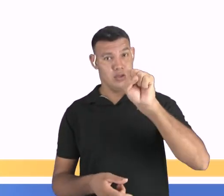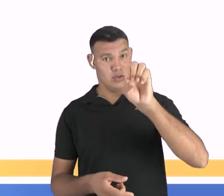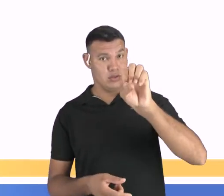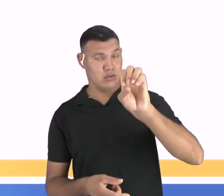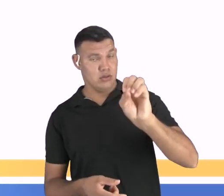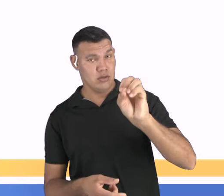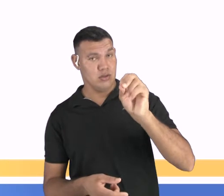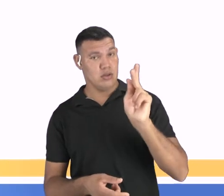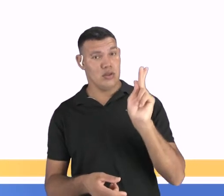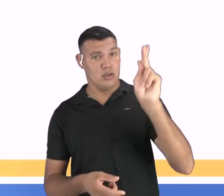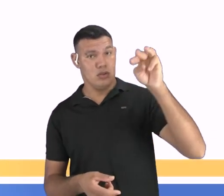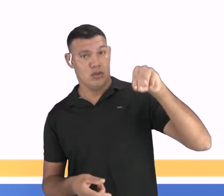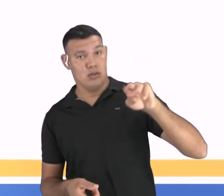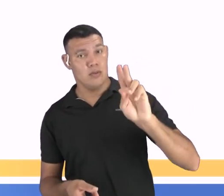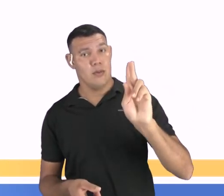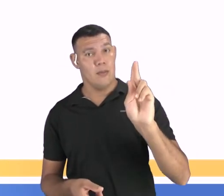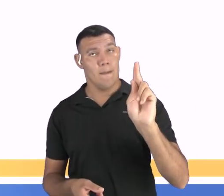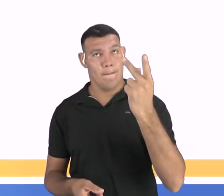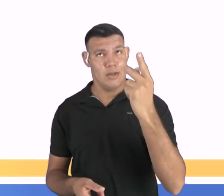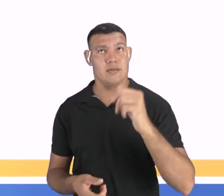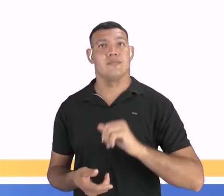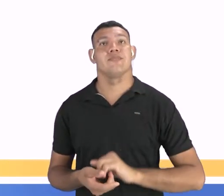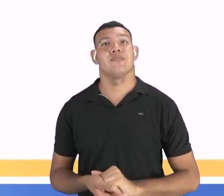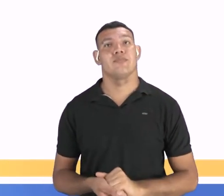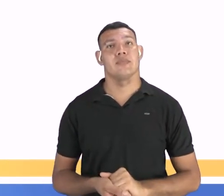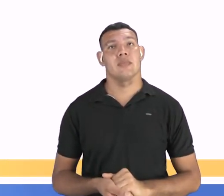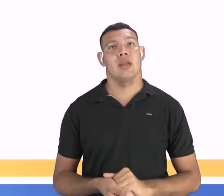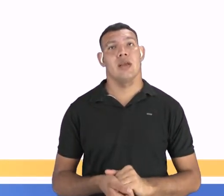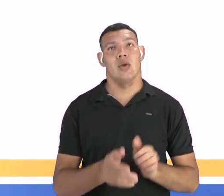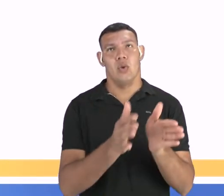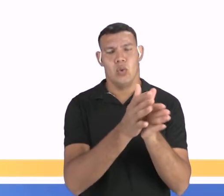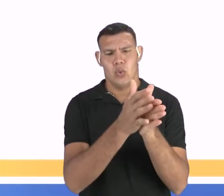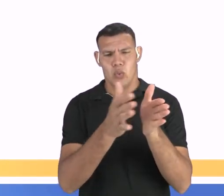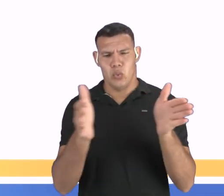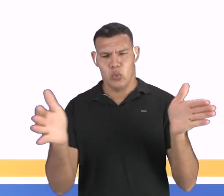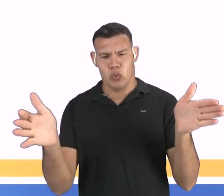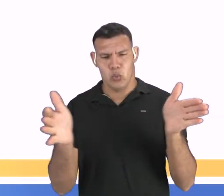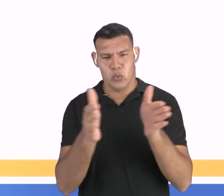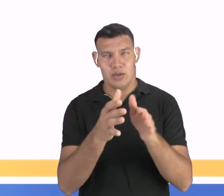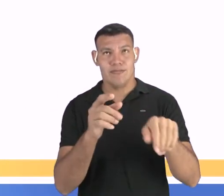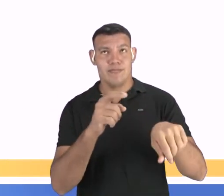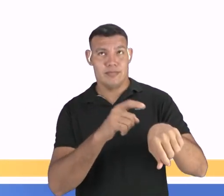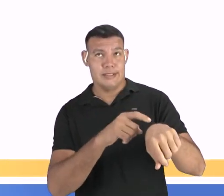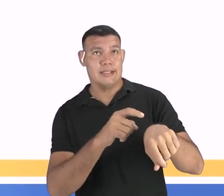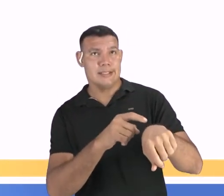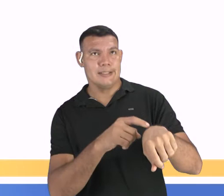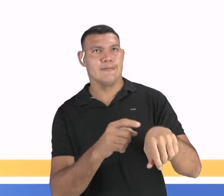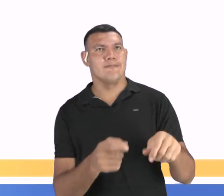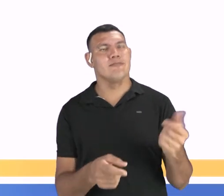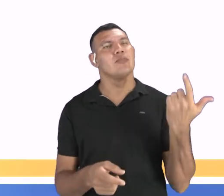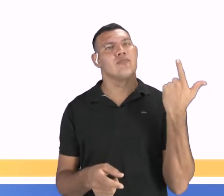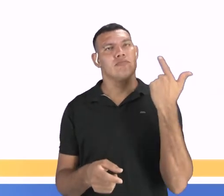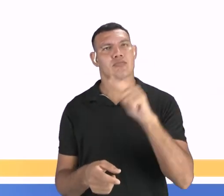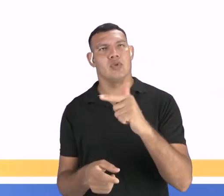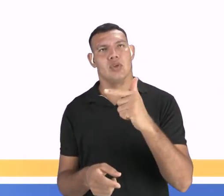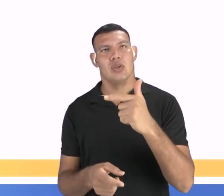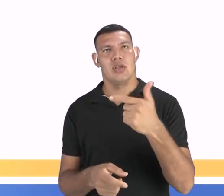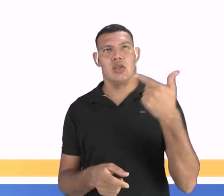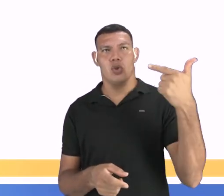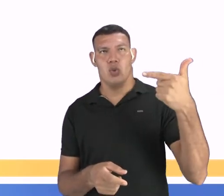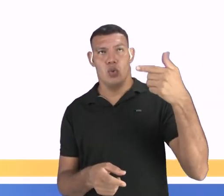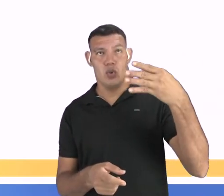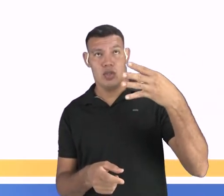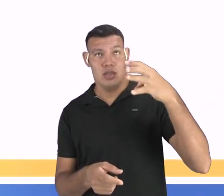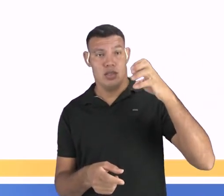em determinado período de tempo, consegue percorrer 240 km. Observe que nessa situação nós